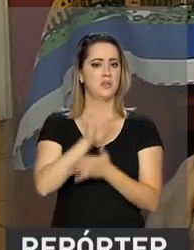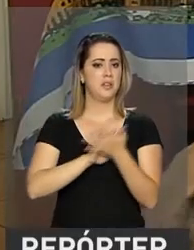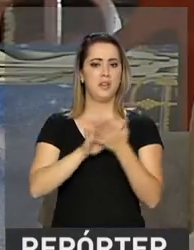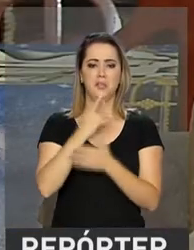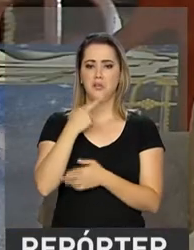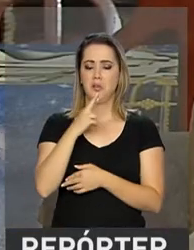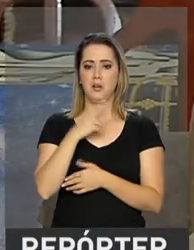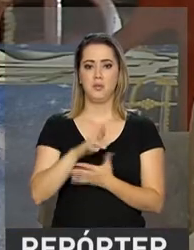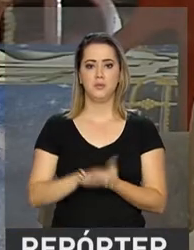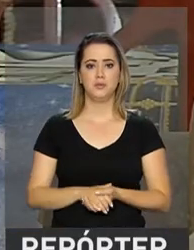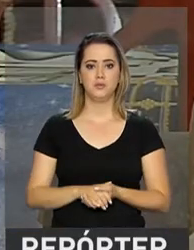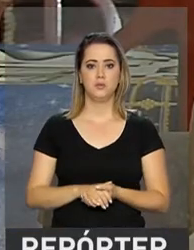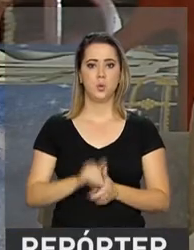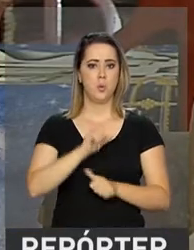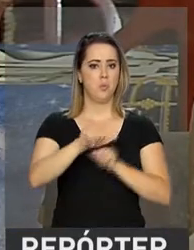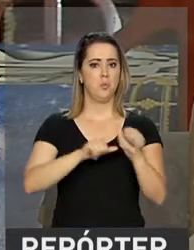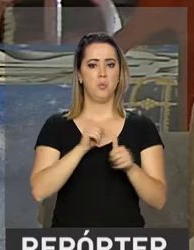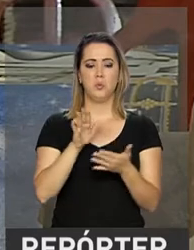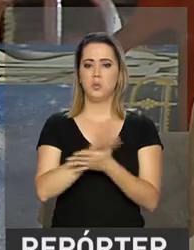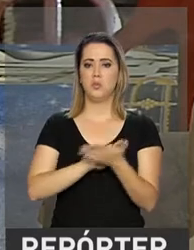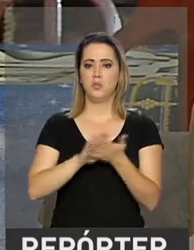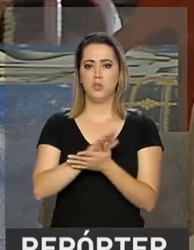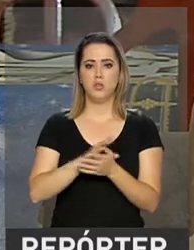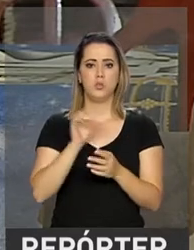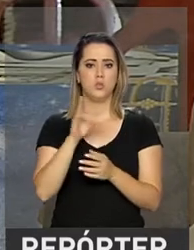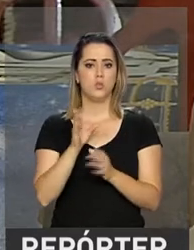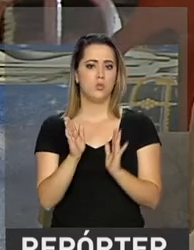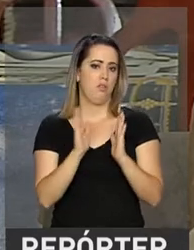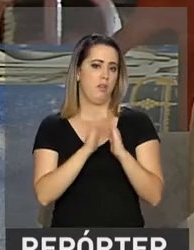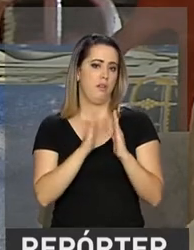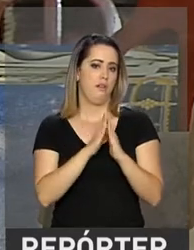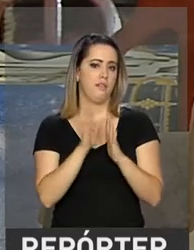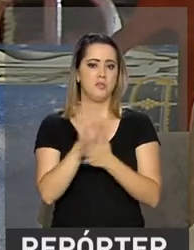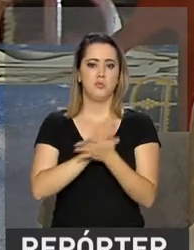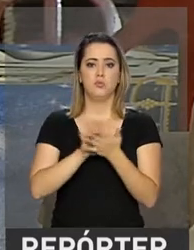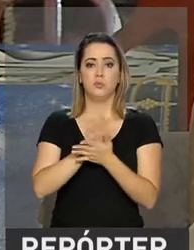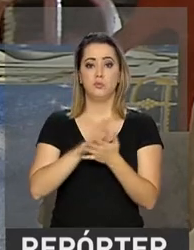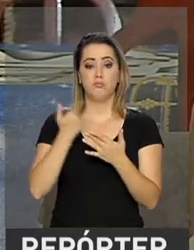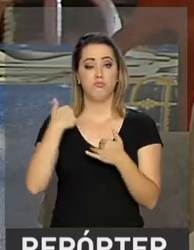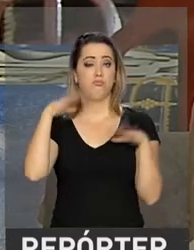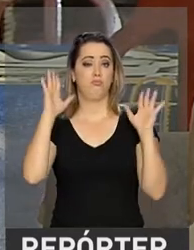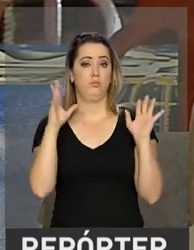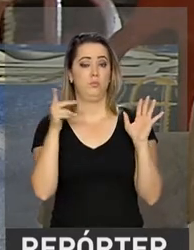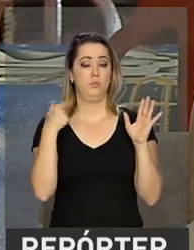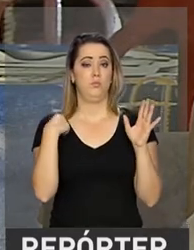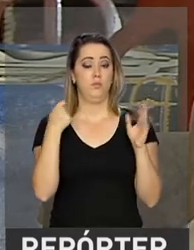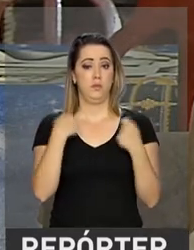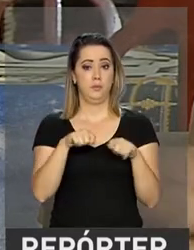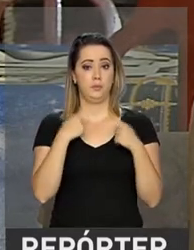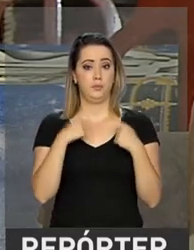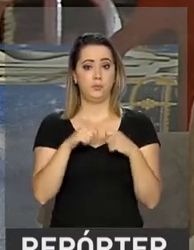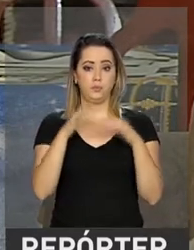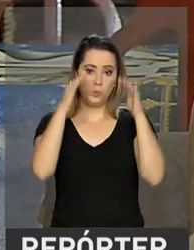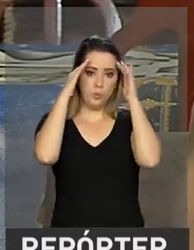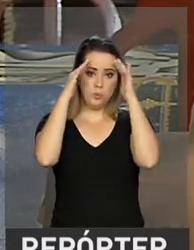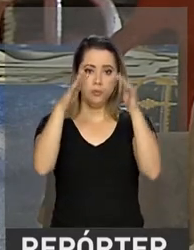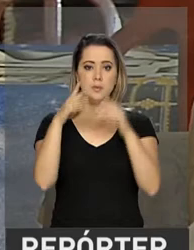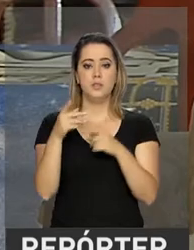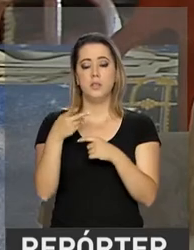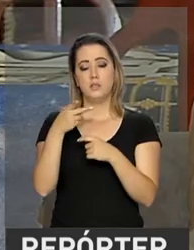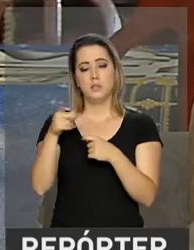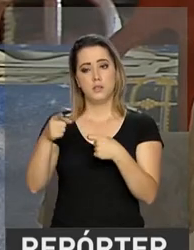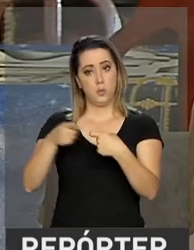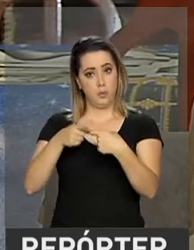reclamar não mudou nada vamos ver o que está em causa não posso fazer prova ganso tocou como cerveja cumprindo o que o médico me